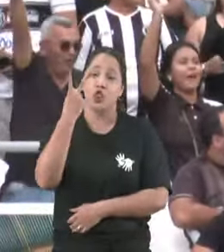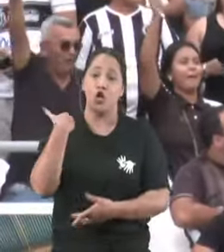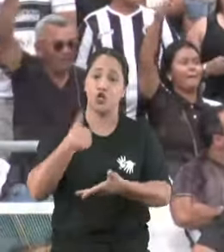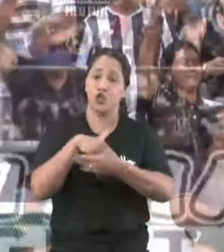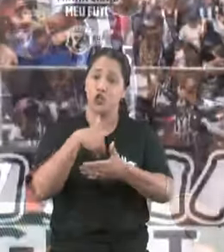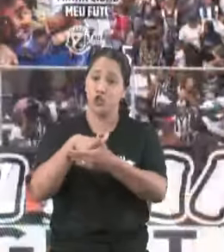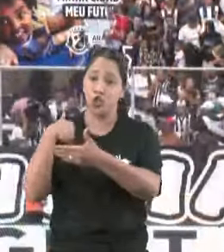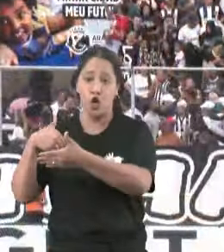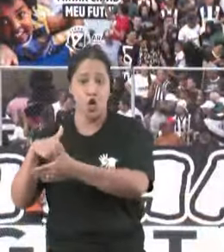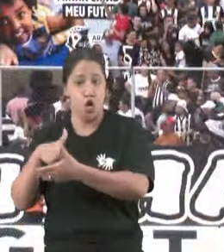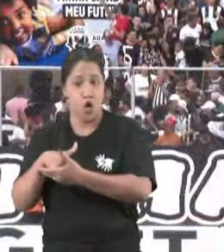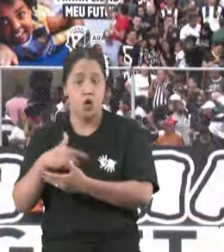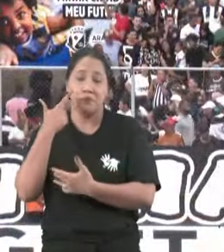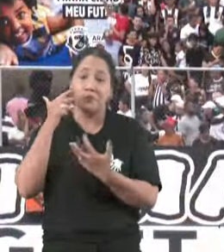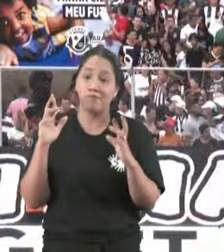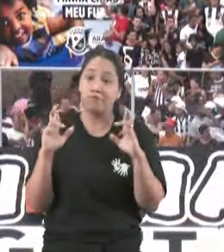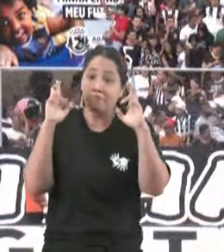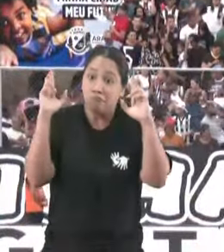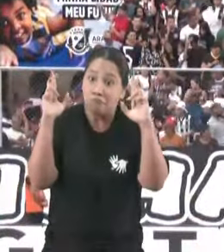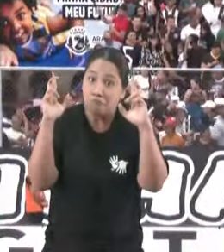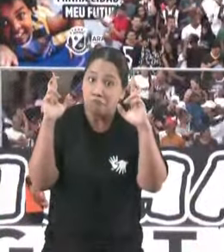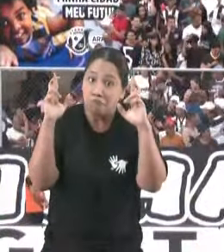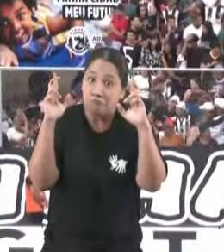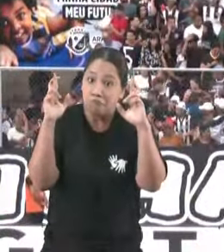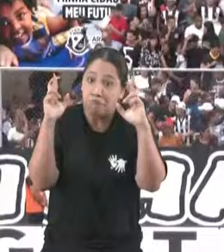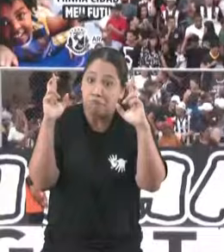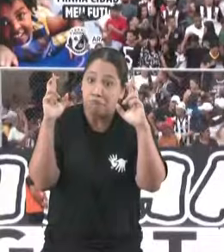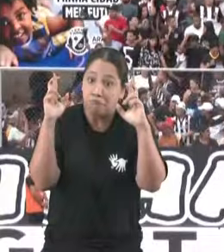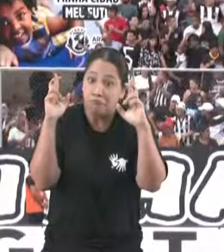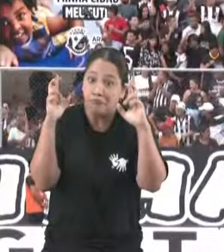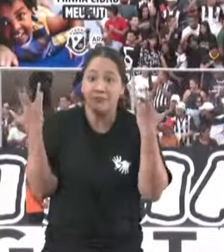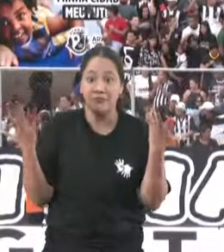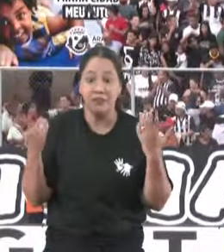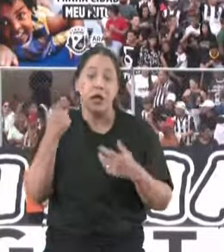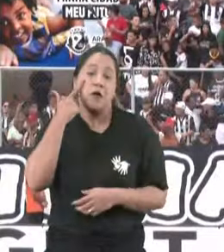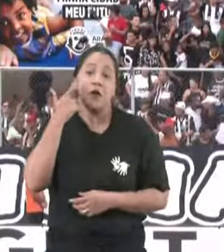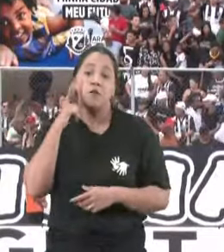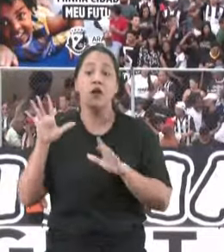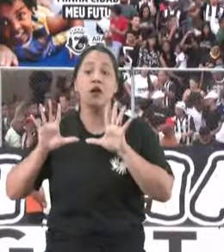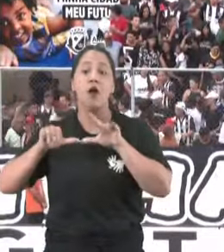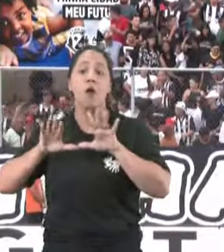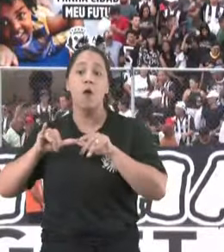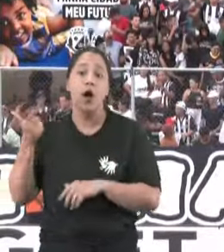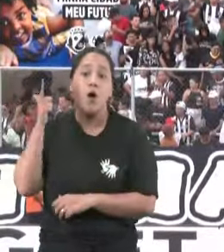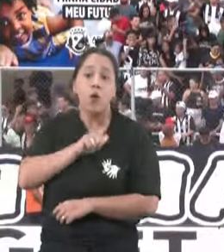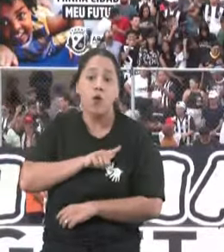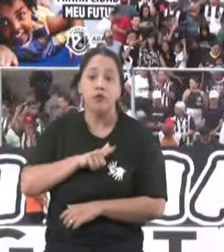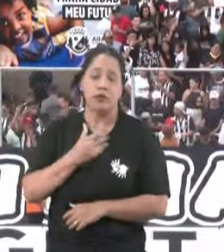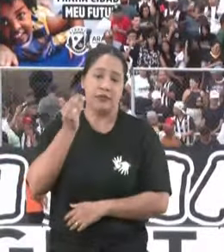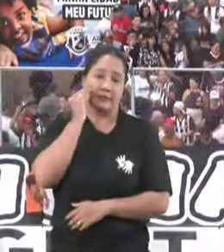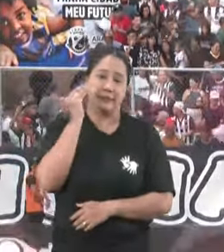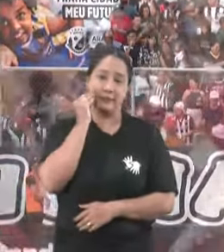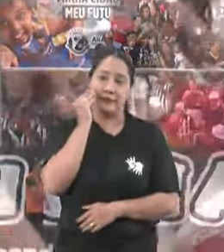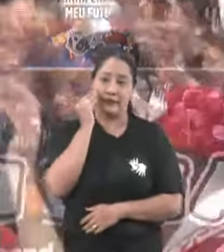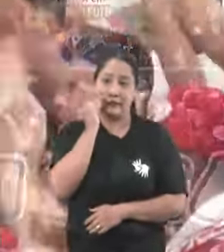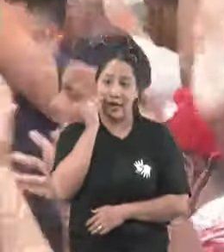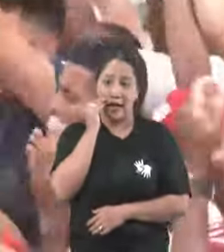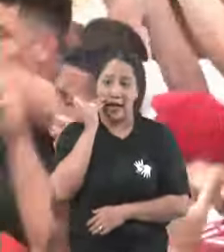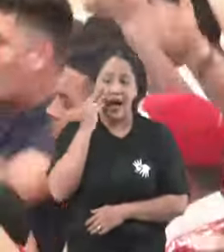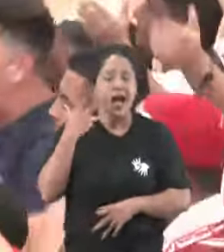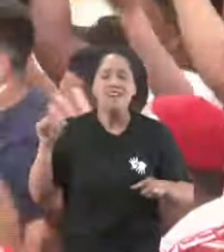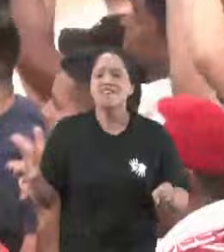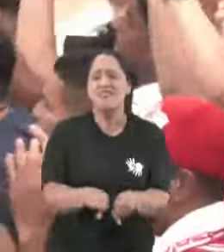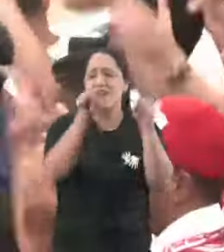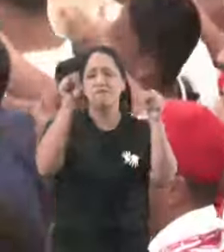cercados de muita expectativa. Mas é ver o que é que o Asa consegue tentar quebrar